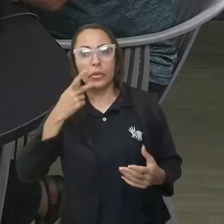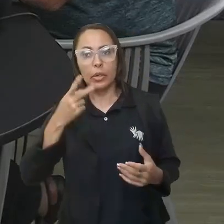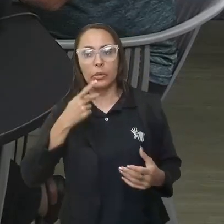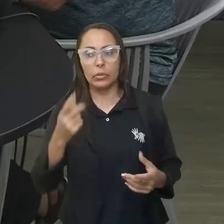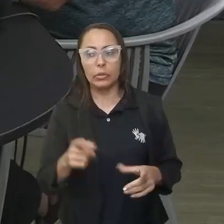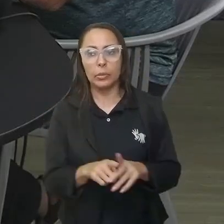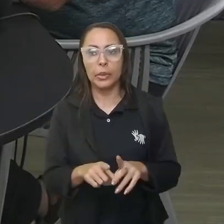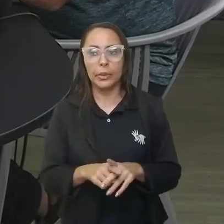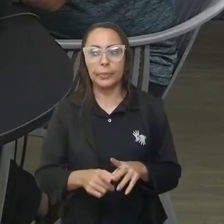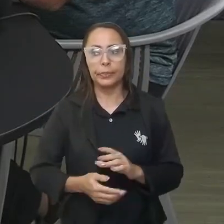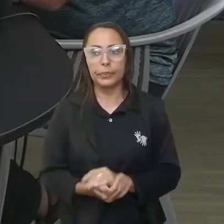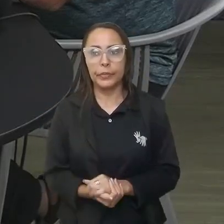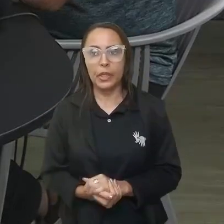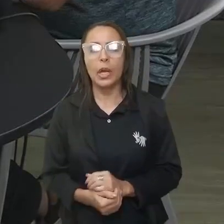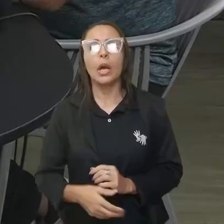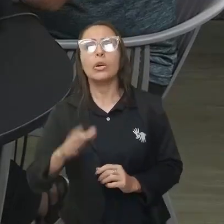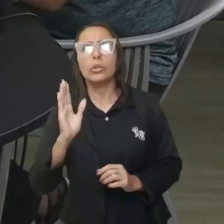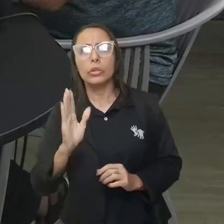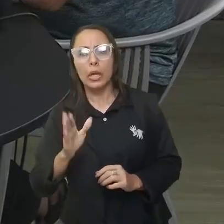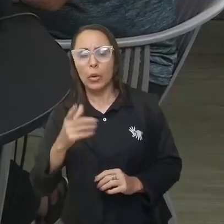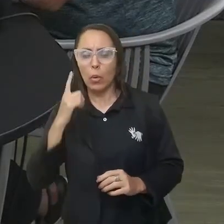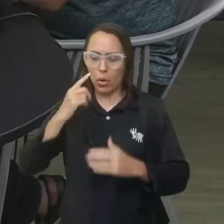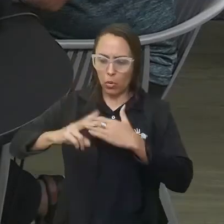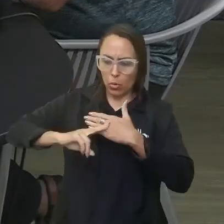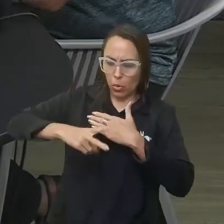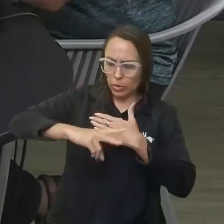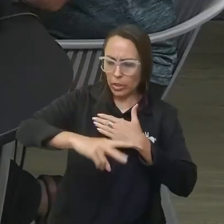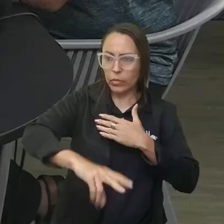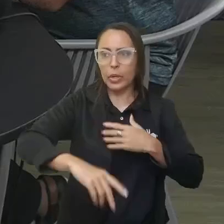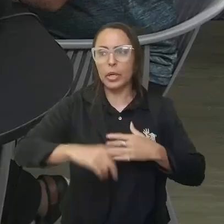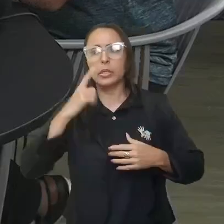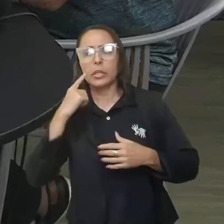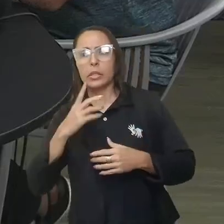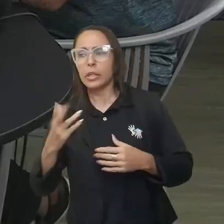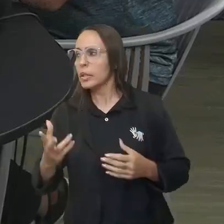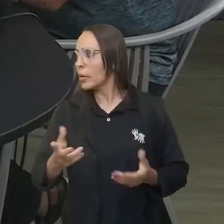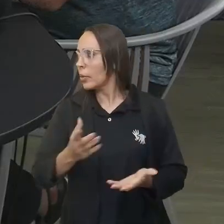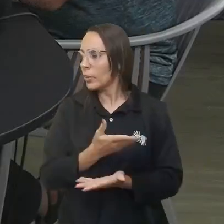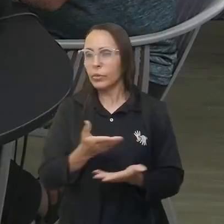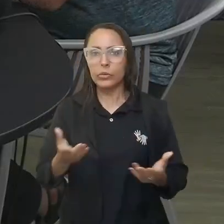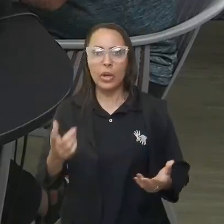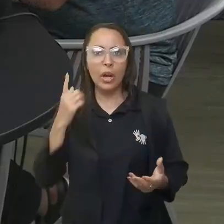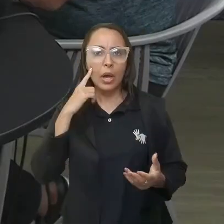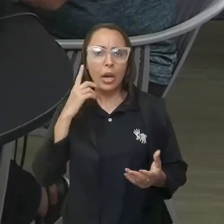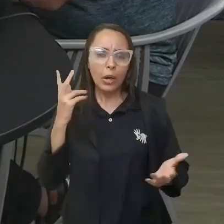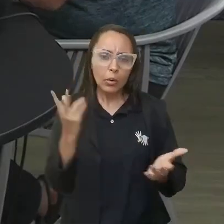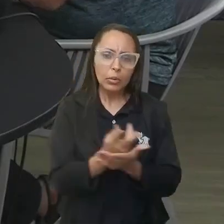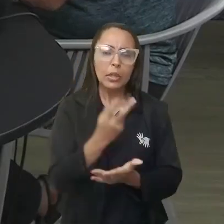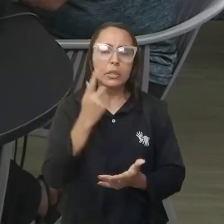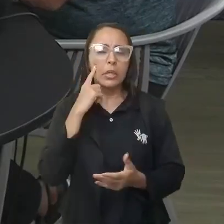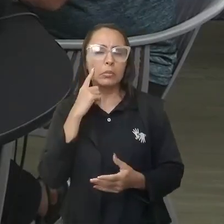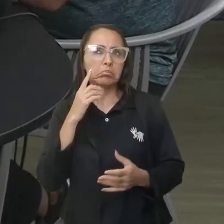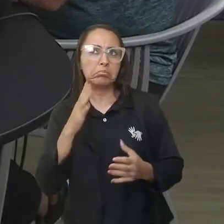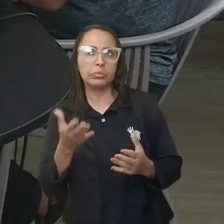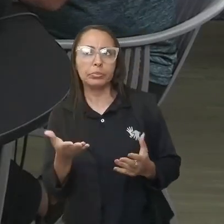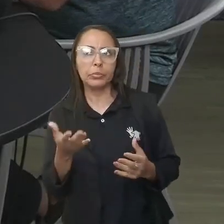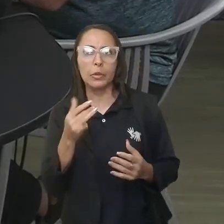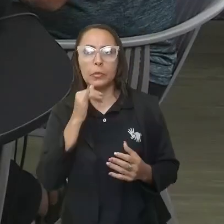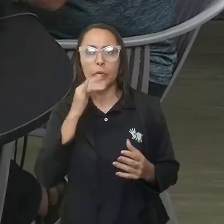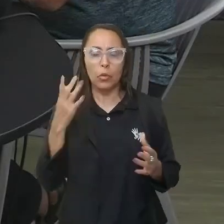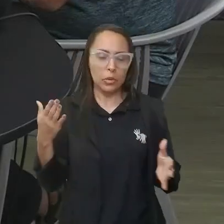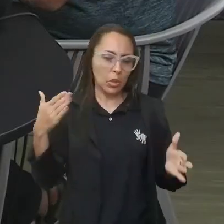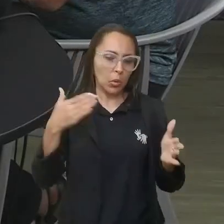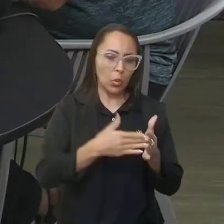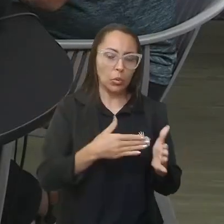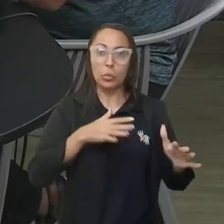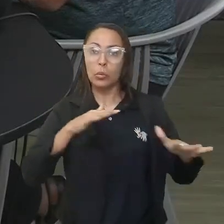violência física, já é uma consequência de várias coisas que estão acontecendo. Como se fosse a última coisa, o